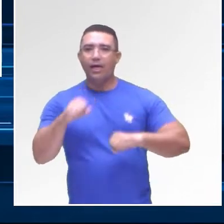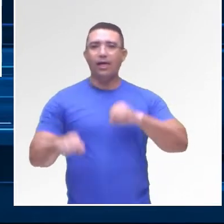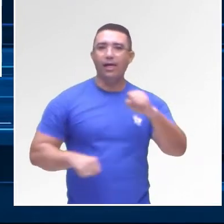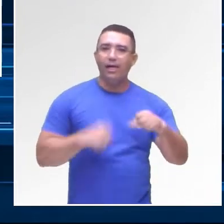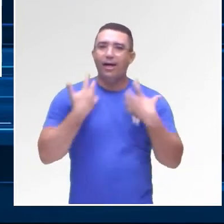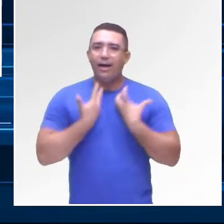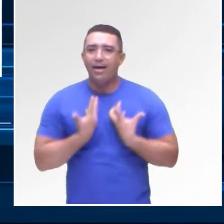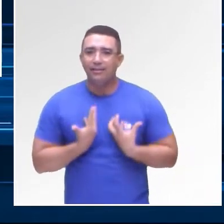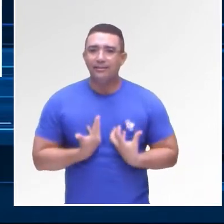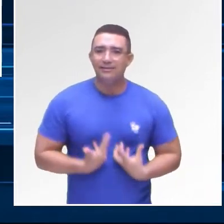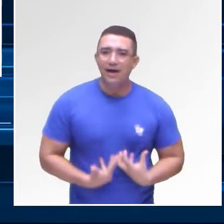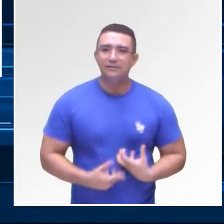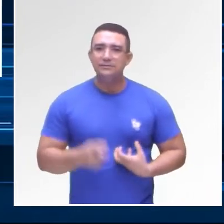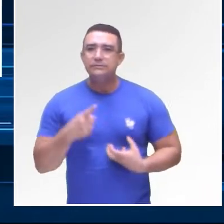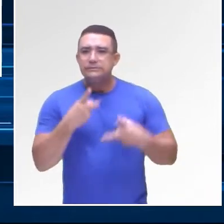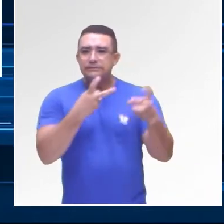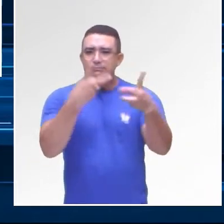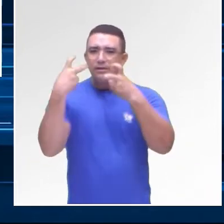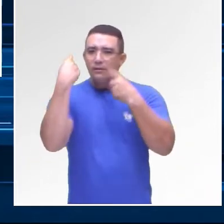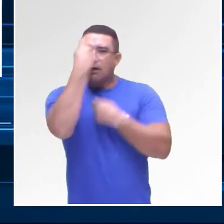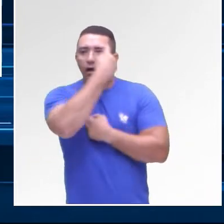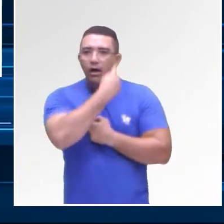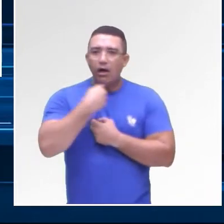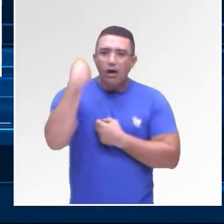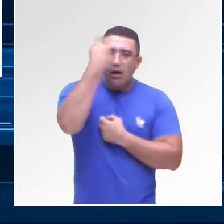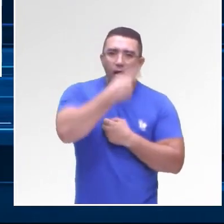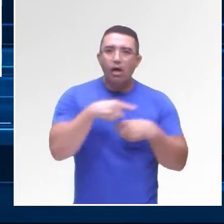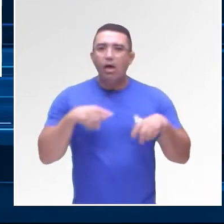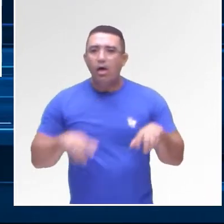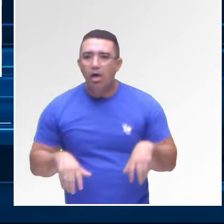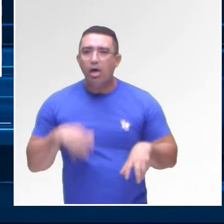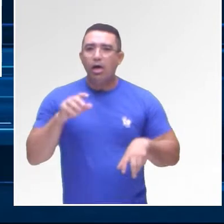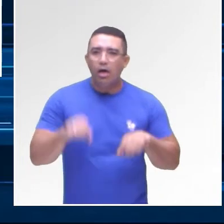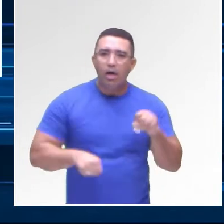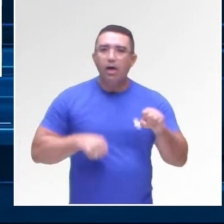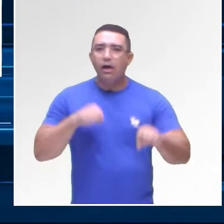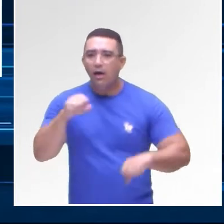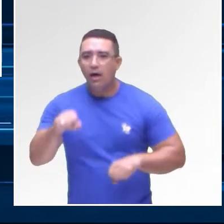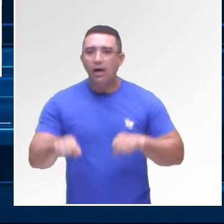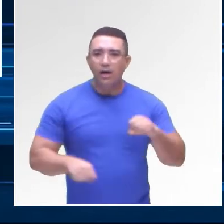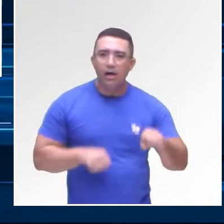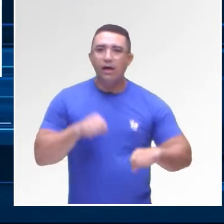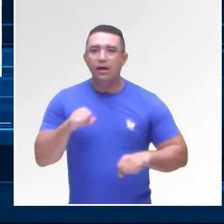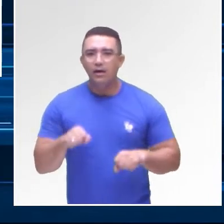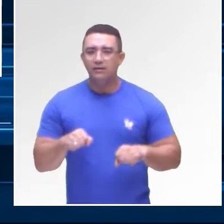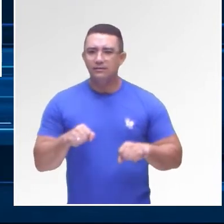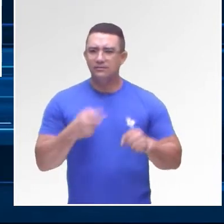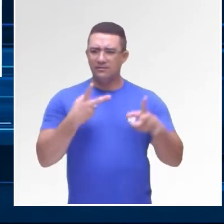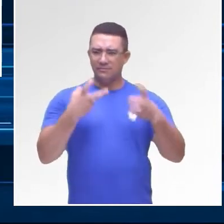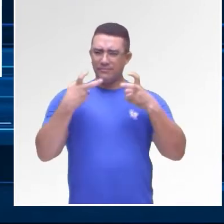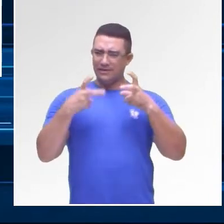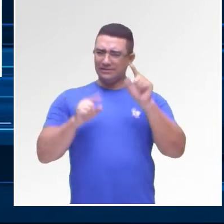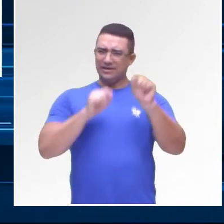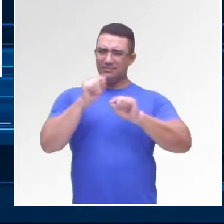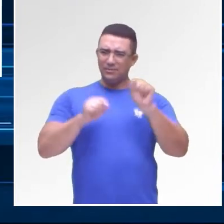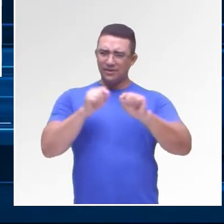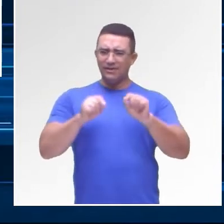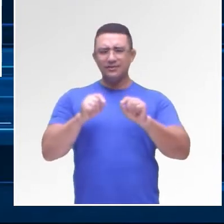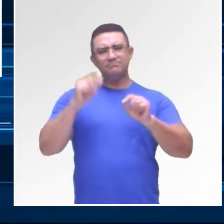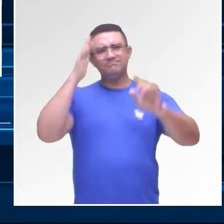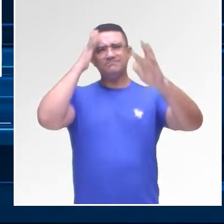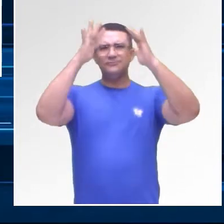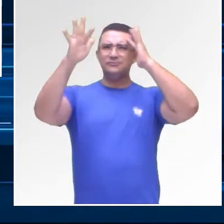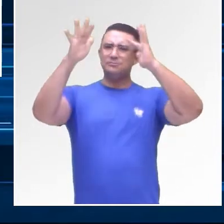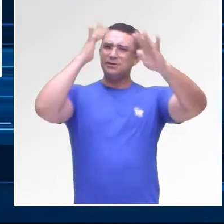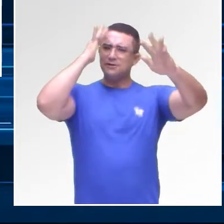gente consegue perceber isso na fisionomia dele. E aí, vocês olhando para ele e se imaginando